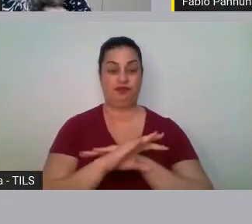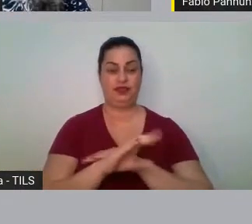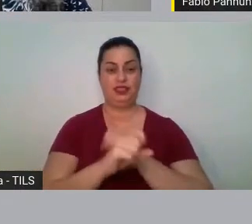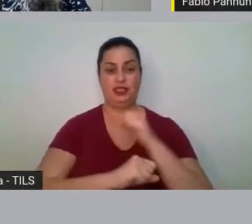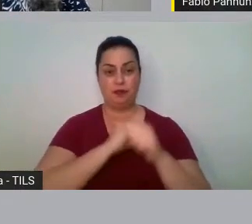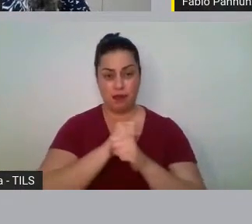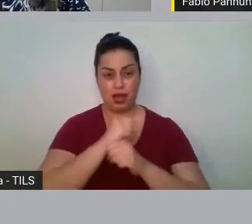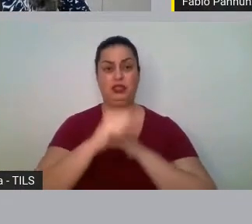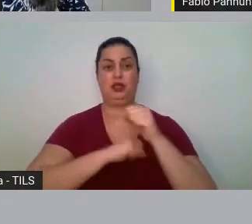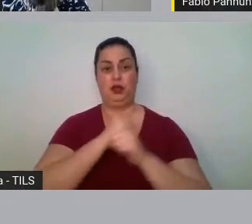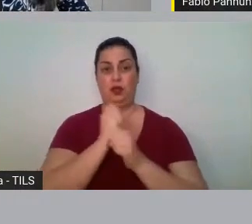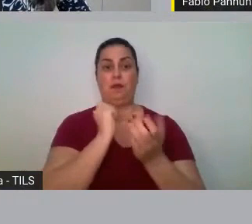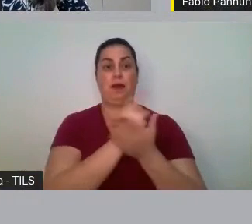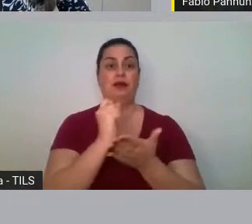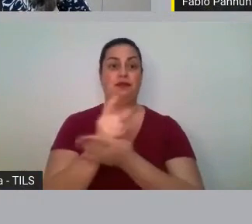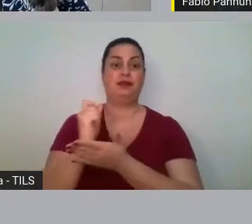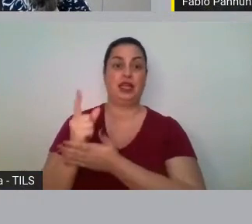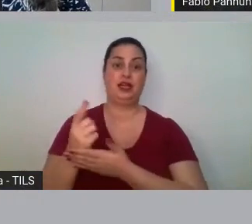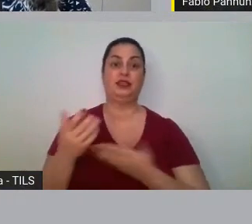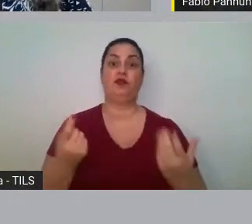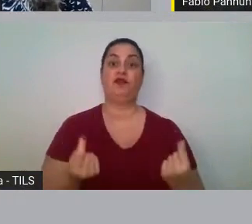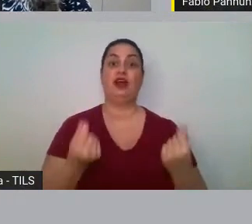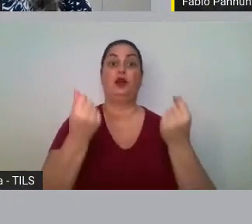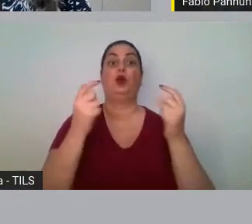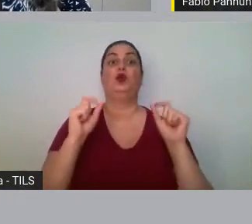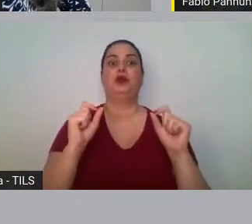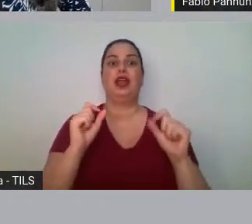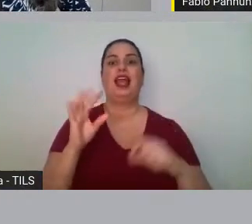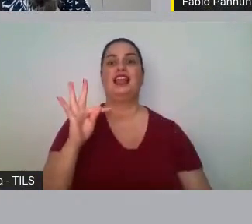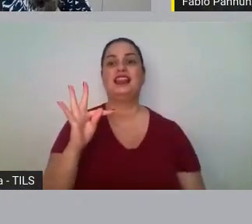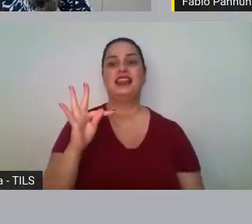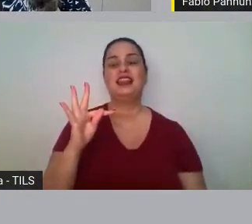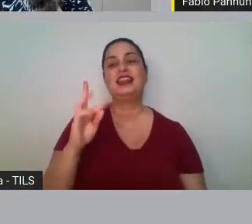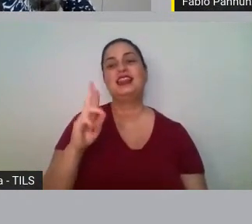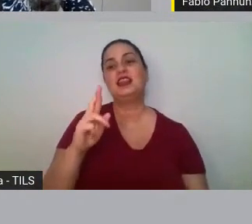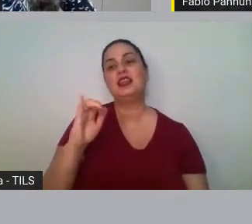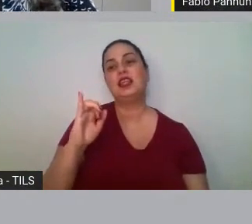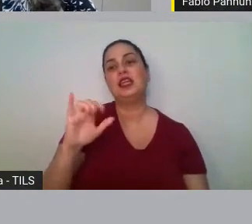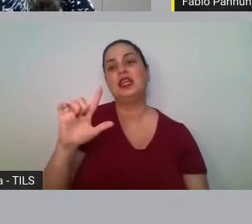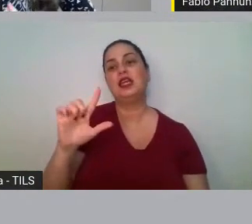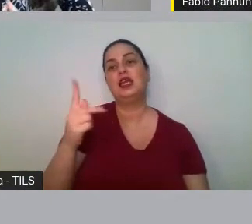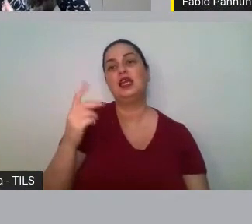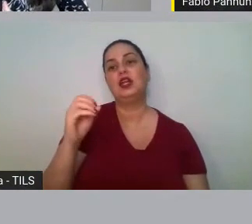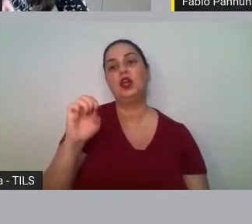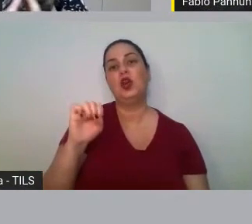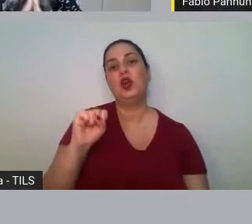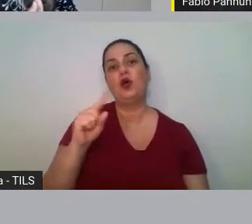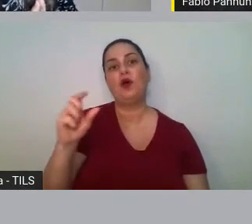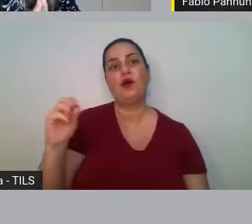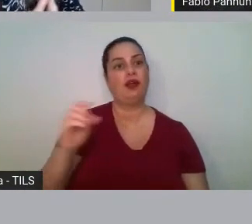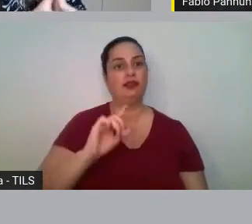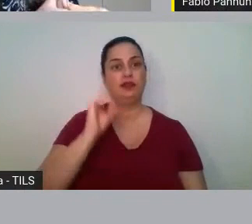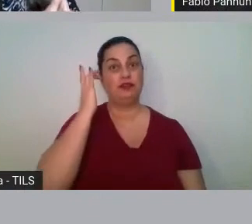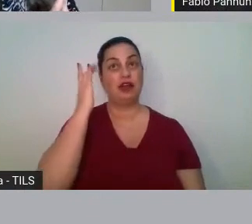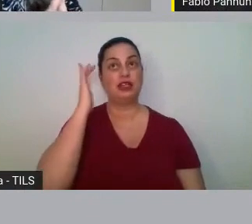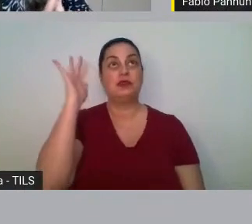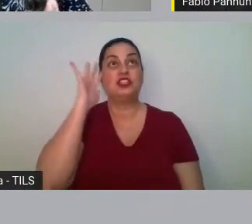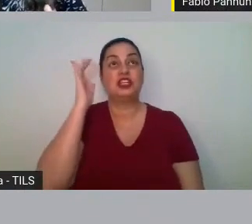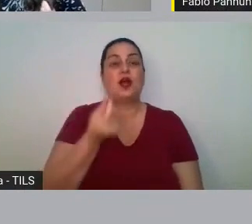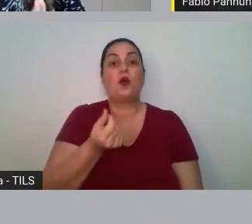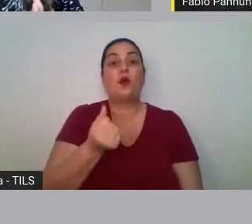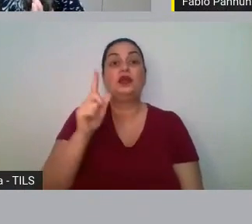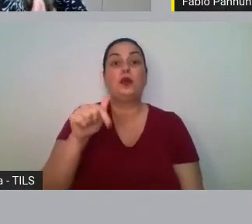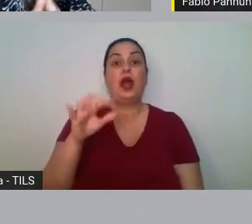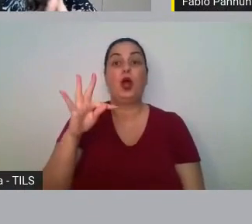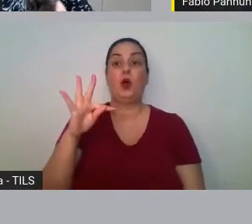Estamos falando de muitos trilhões. Não é fácil imaginar 1 trilhão. Nós podemos comparar, por exemplo, ano passado, 1 trilhão